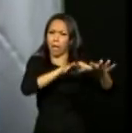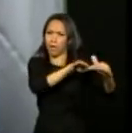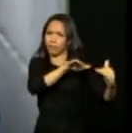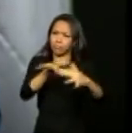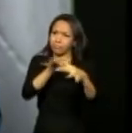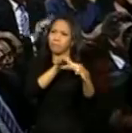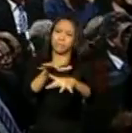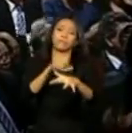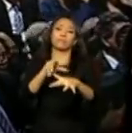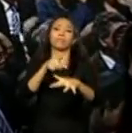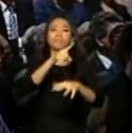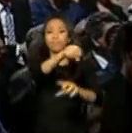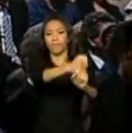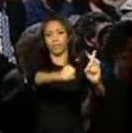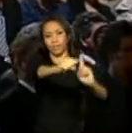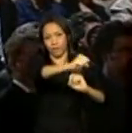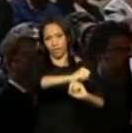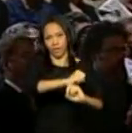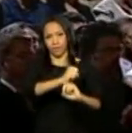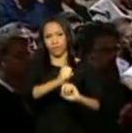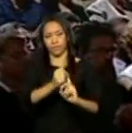sociedade.